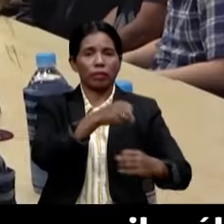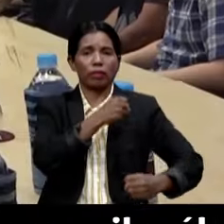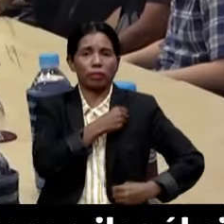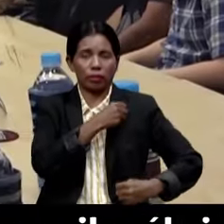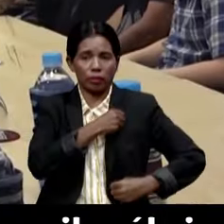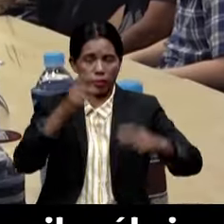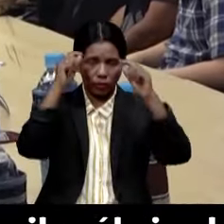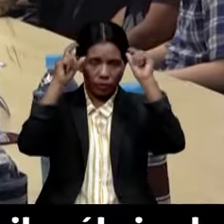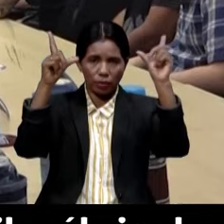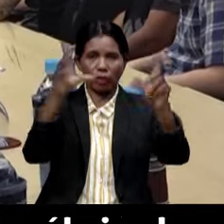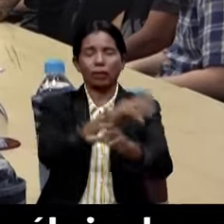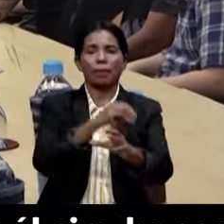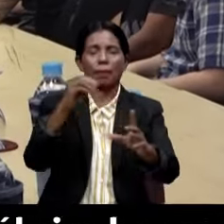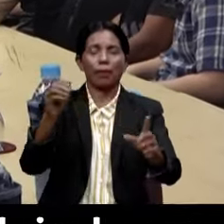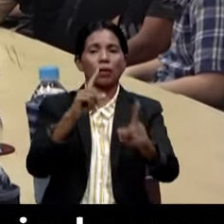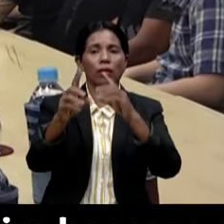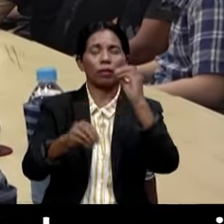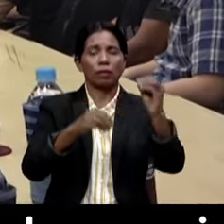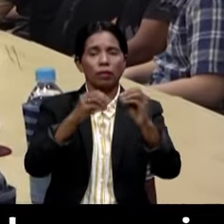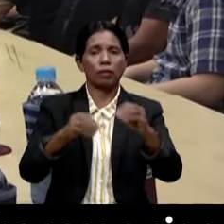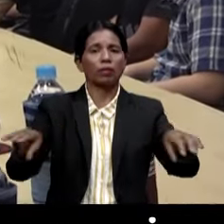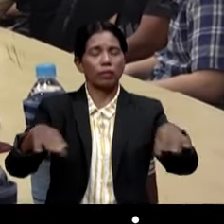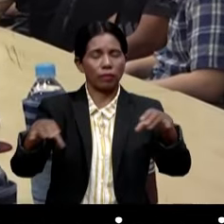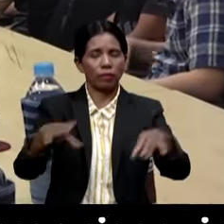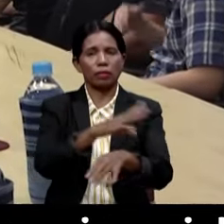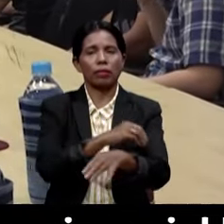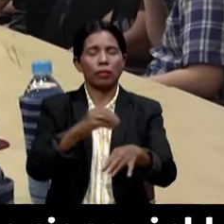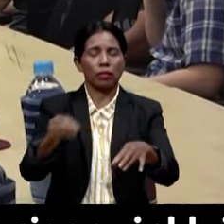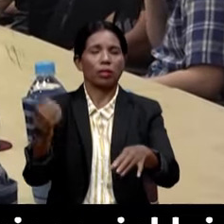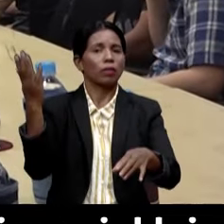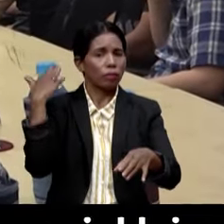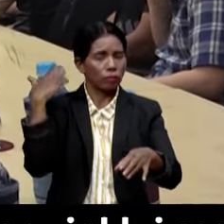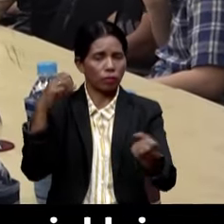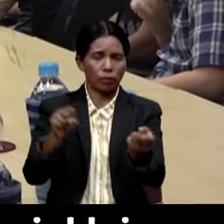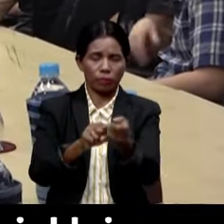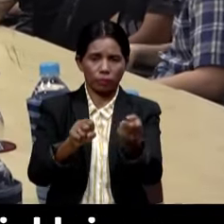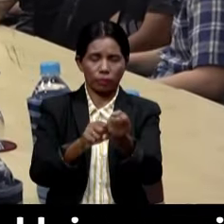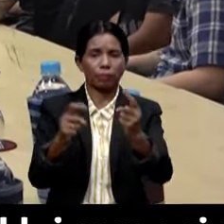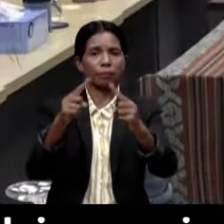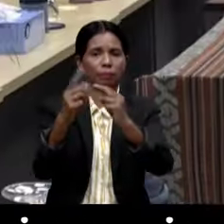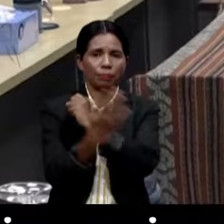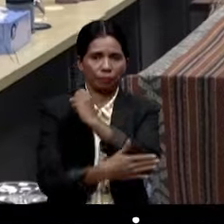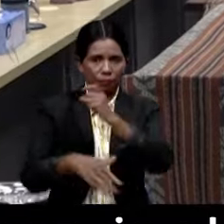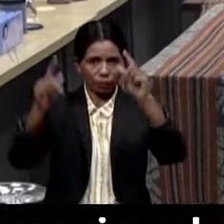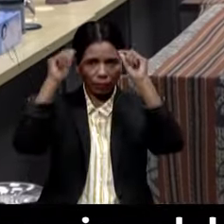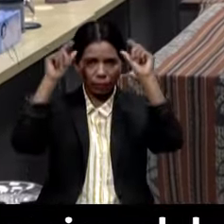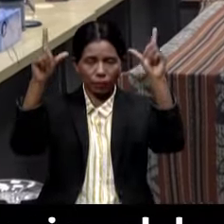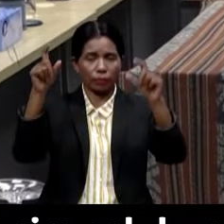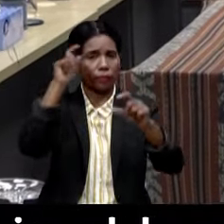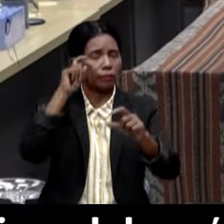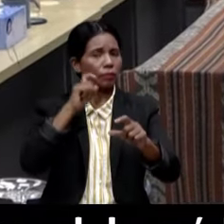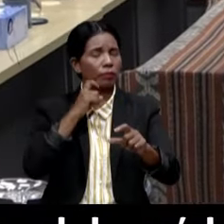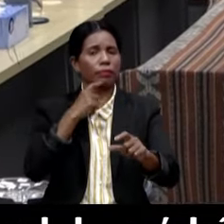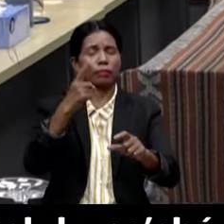ka Interfed, o de coalia com o serviço Interfed, nebe durante ne contribuiu na banação Timor-Leste. Shanana hateten